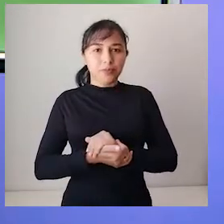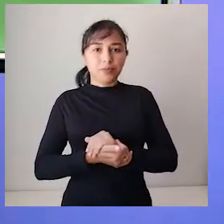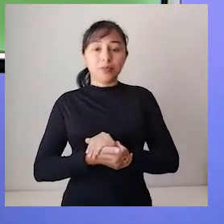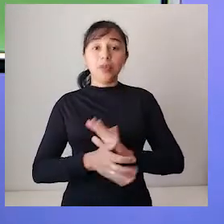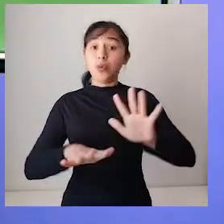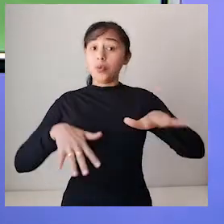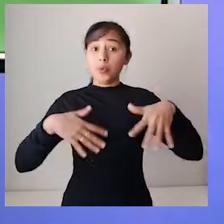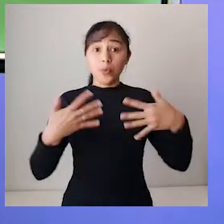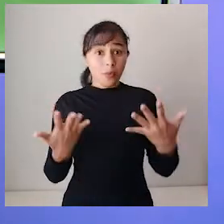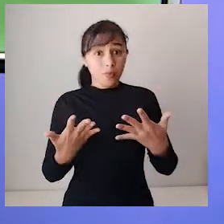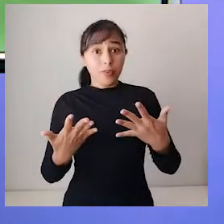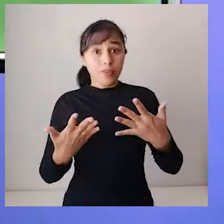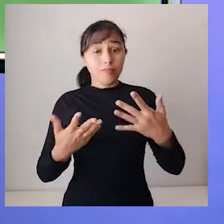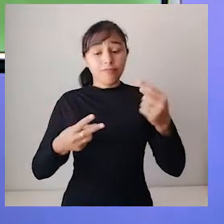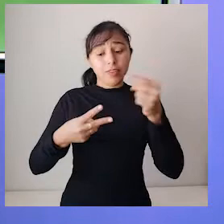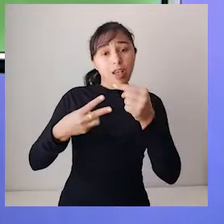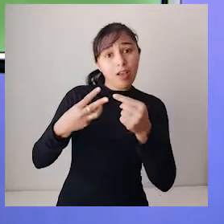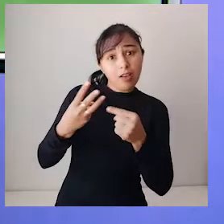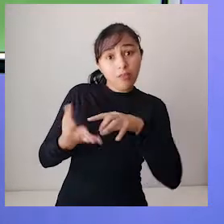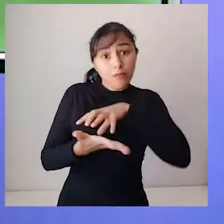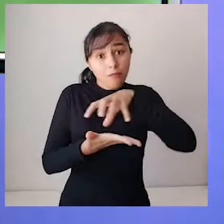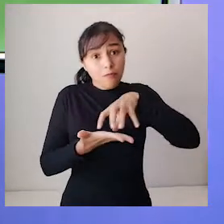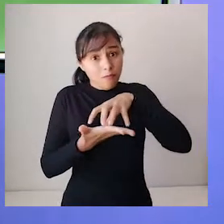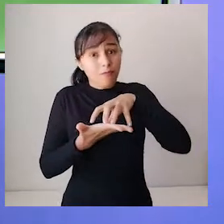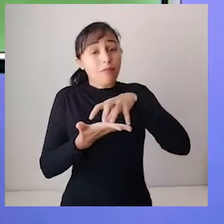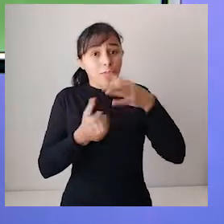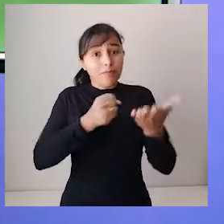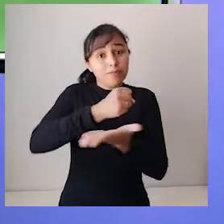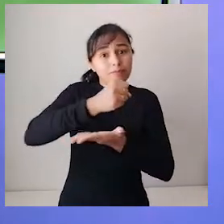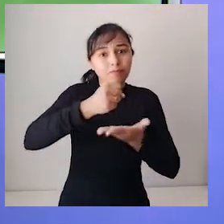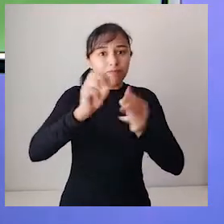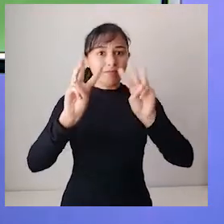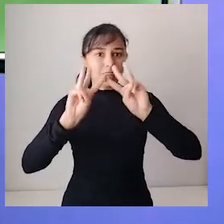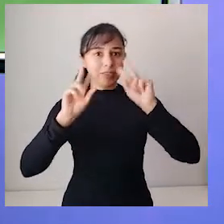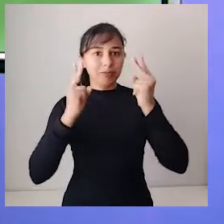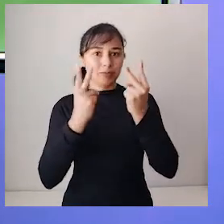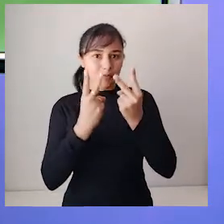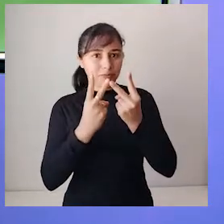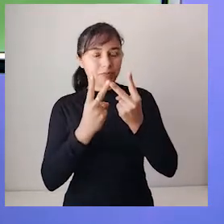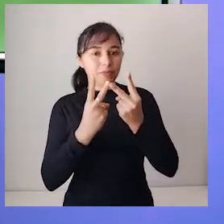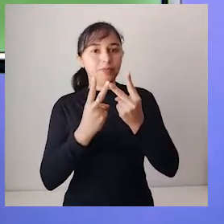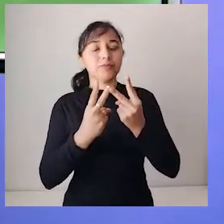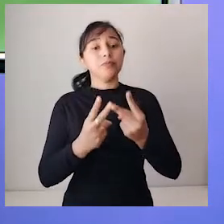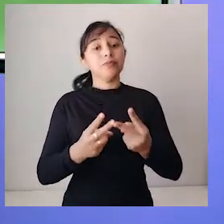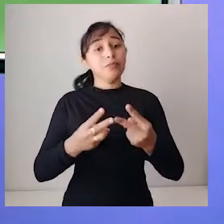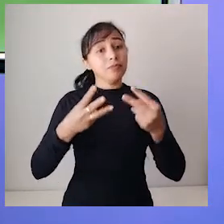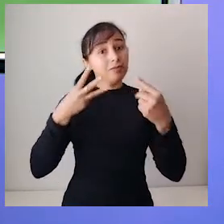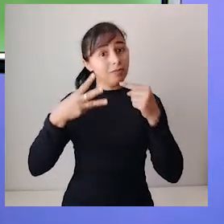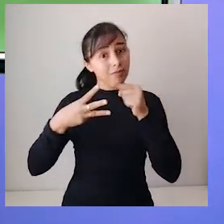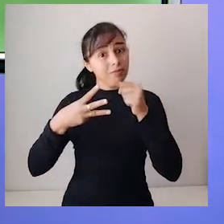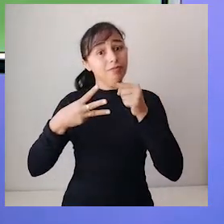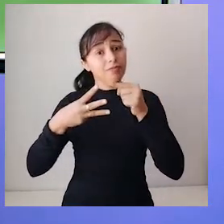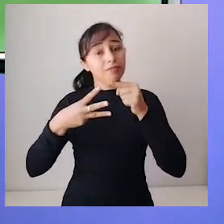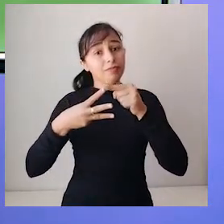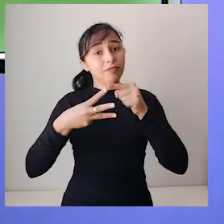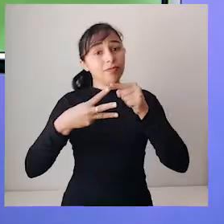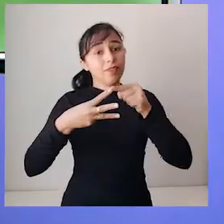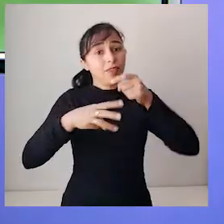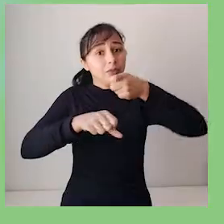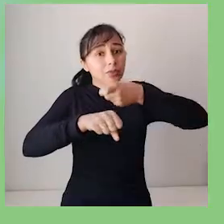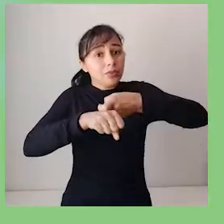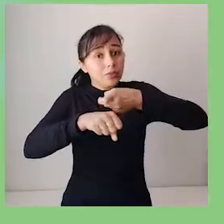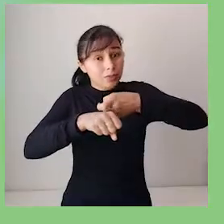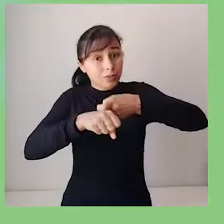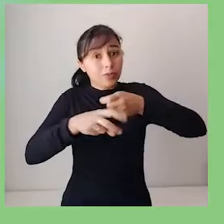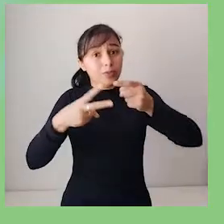Então, quais são os estados básicos da matéria? Os estados físicos básicos da matéria são três: